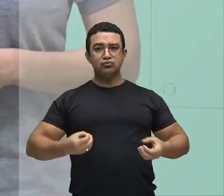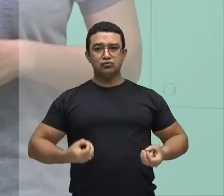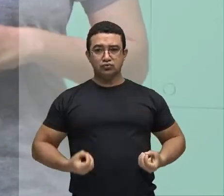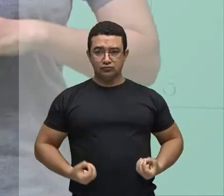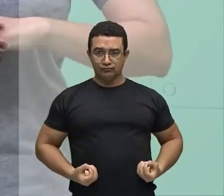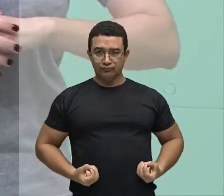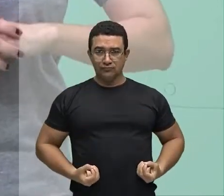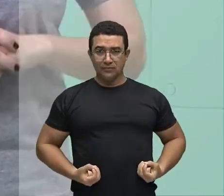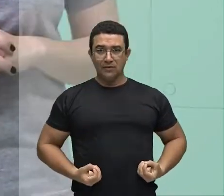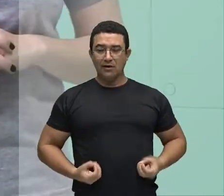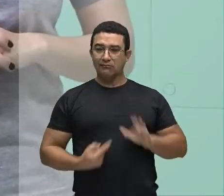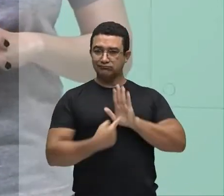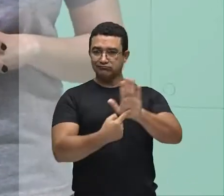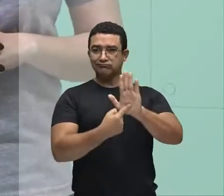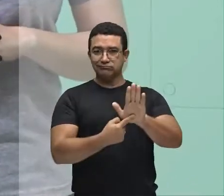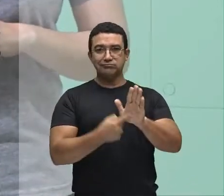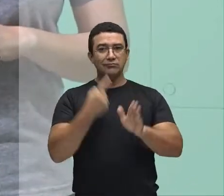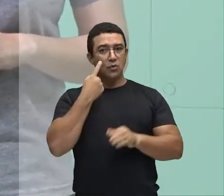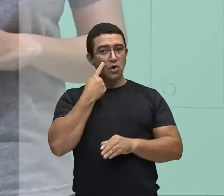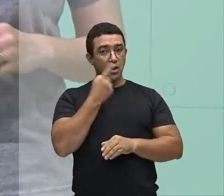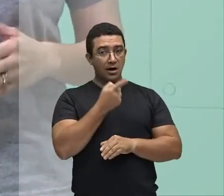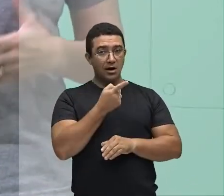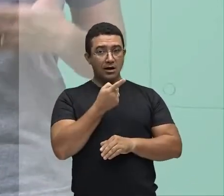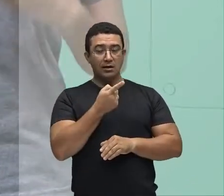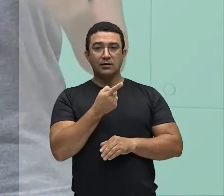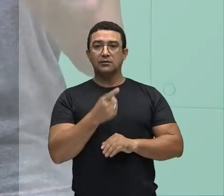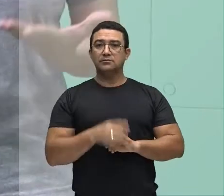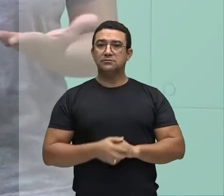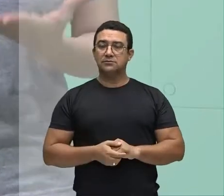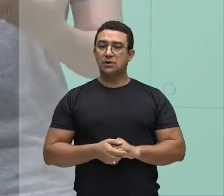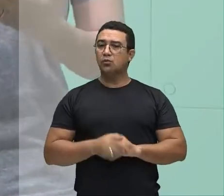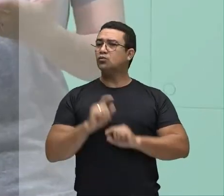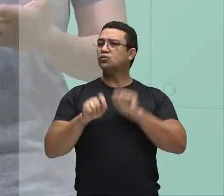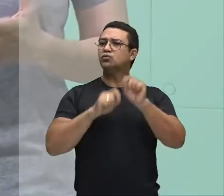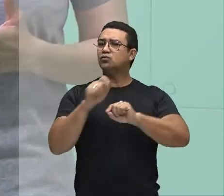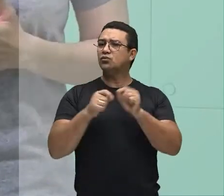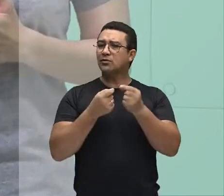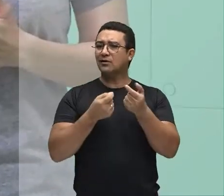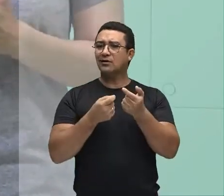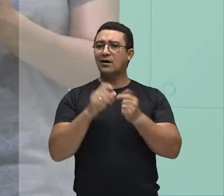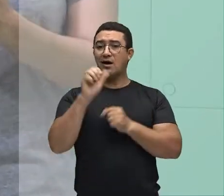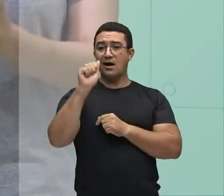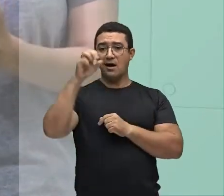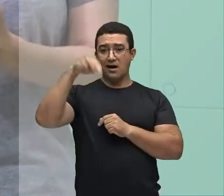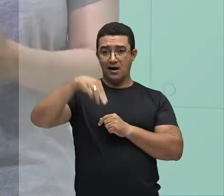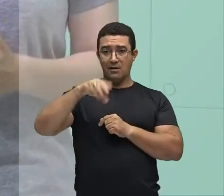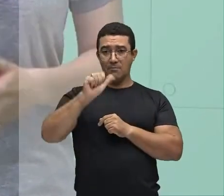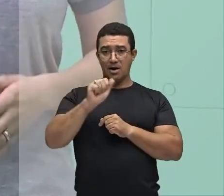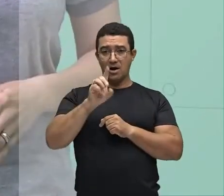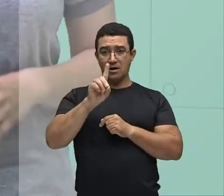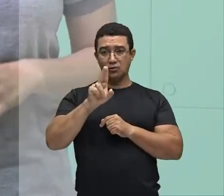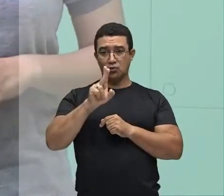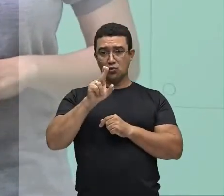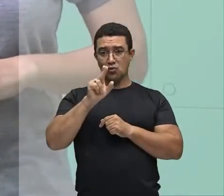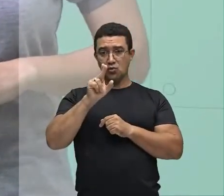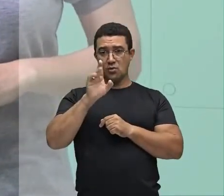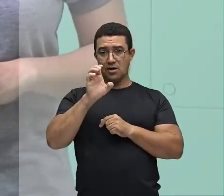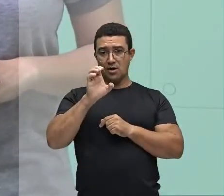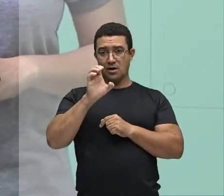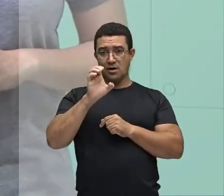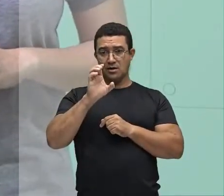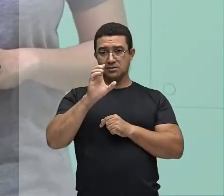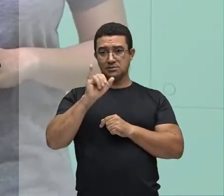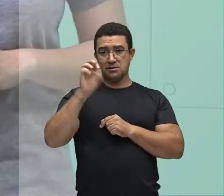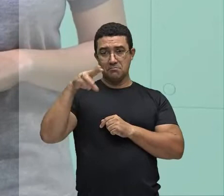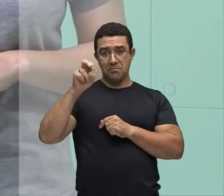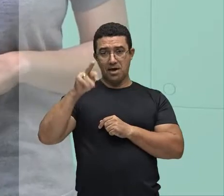esse aqui que eu estou mostrando para vocês. Então, esse amadurecimento vem com a menstruação. Vou explicar para vocês um